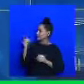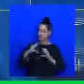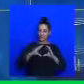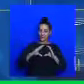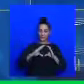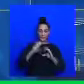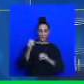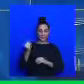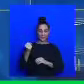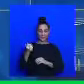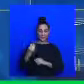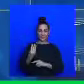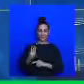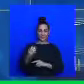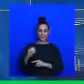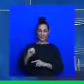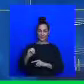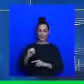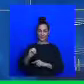30. Bola branca.